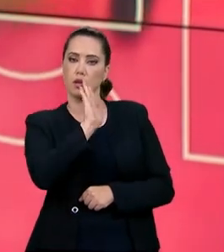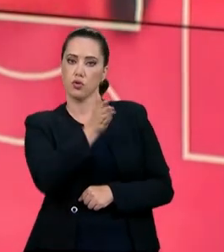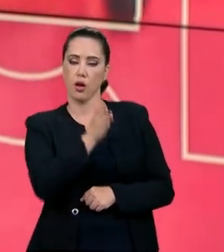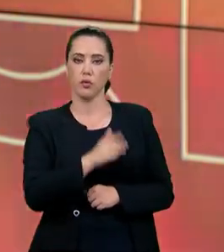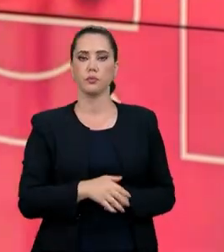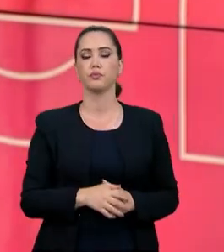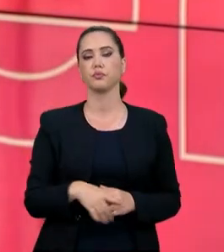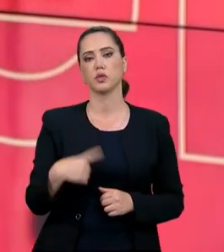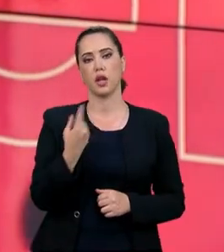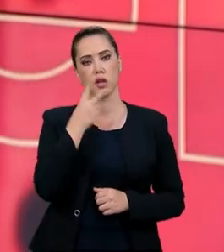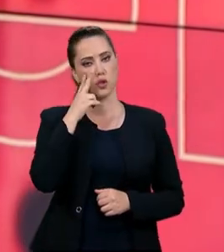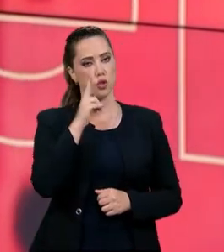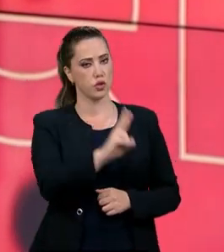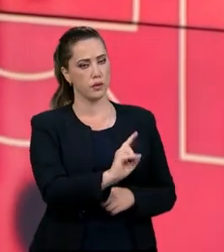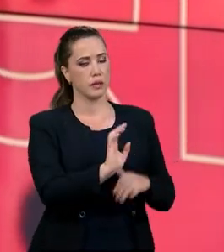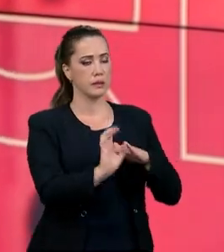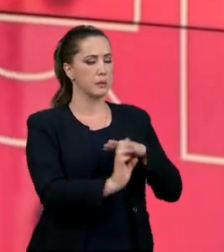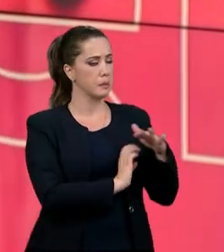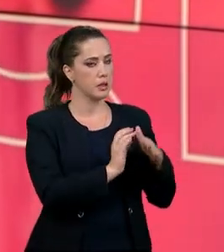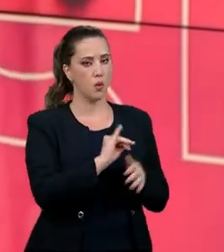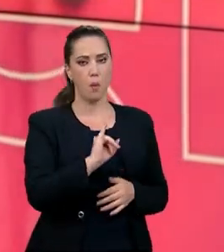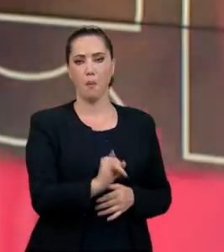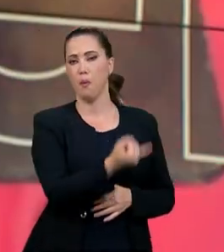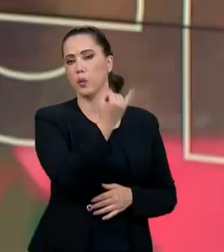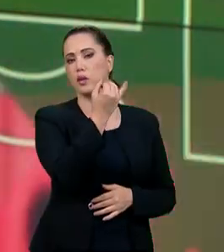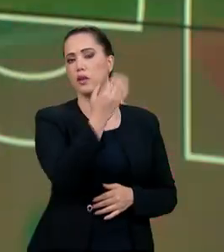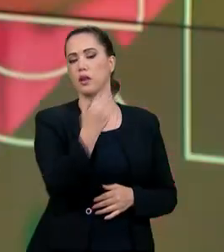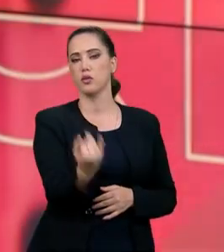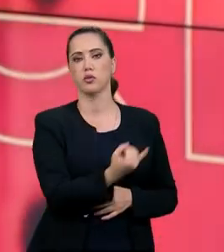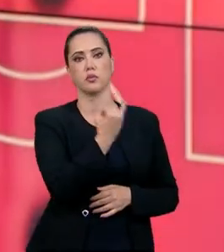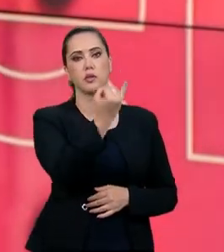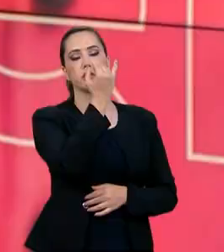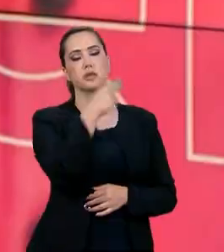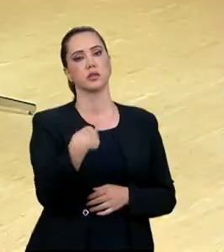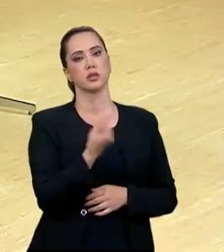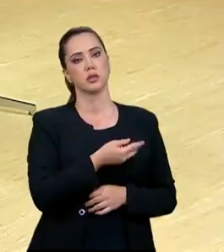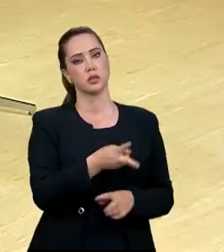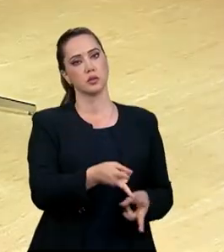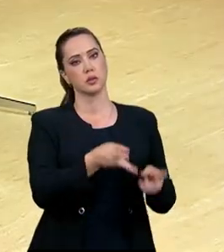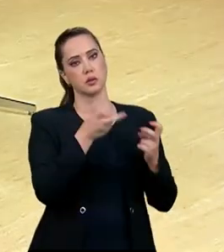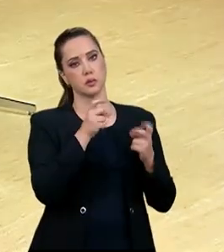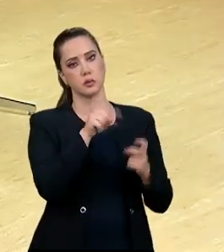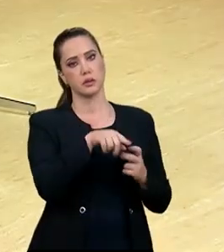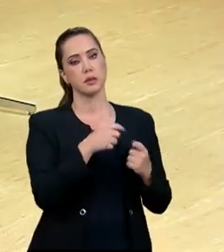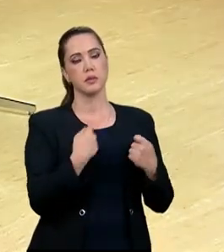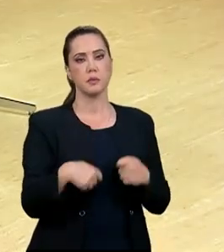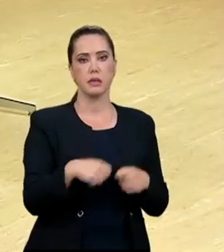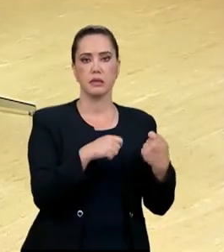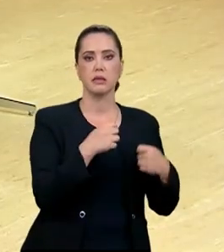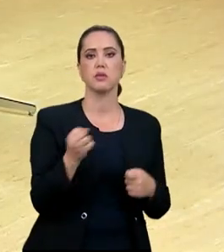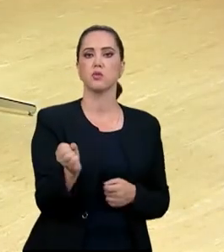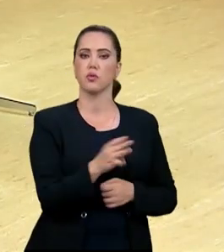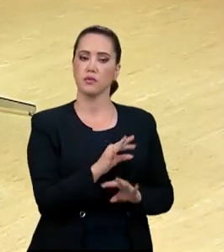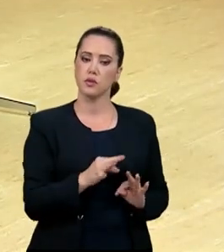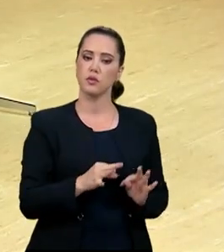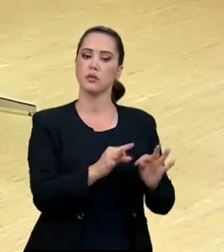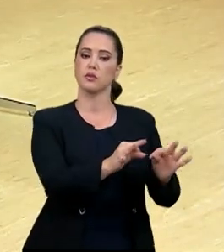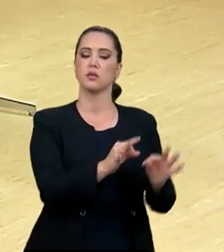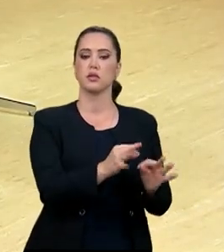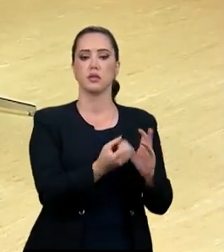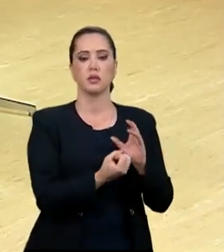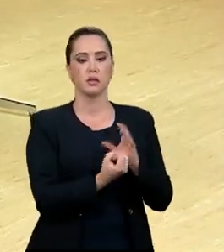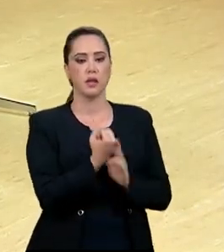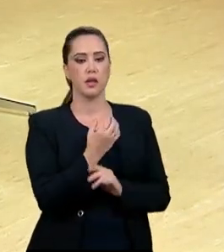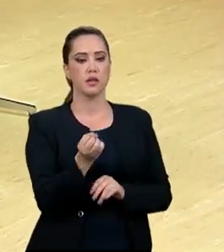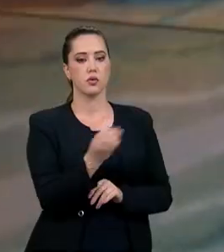como uma super oportunidade. Há a previsão, obviamente, de uma demanda grande por inovação e desenvolvimento de